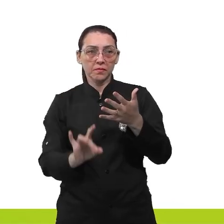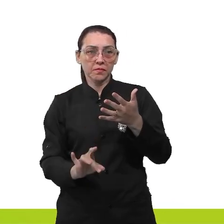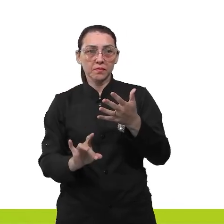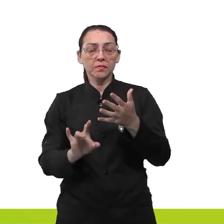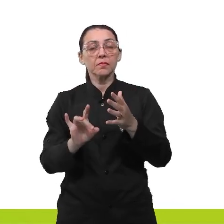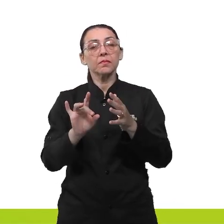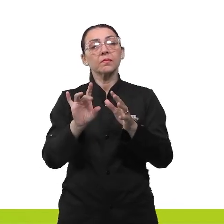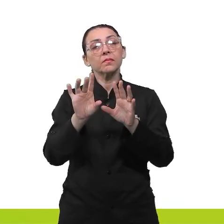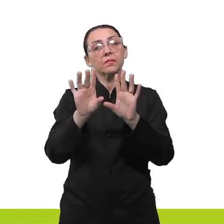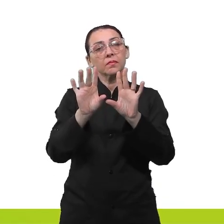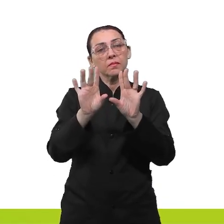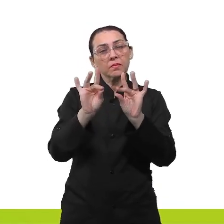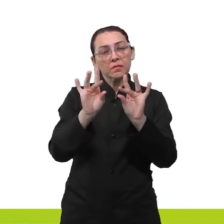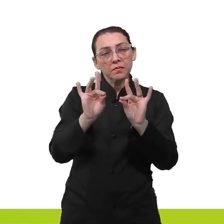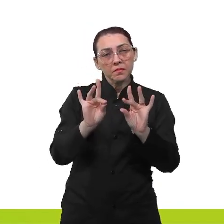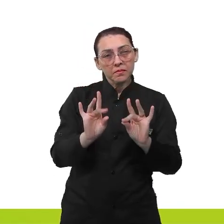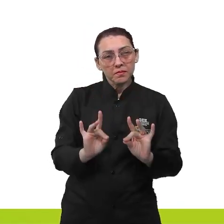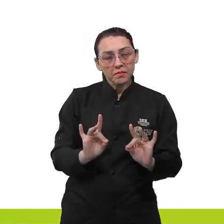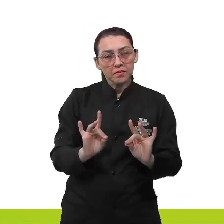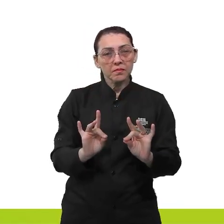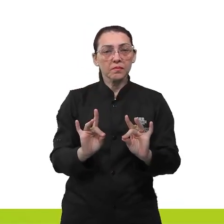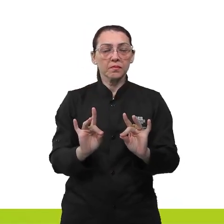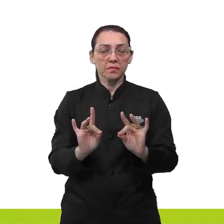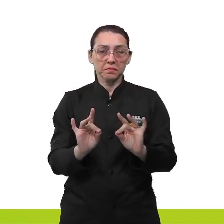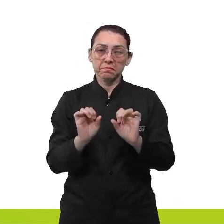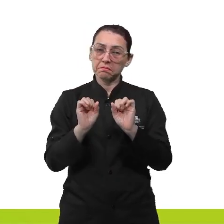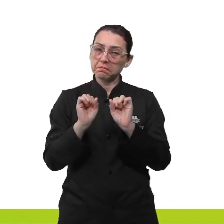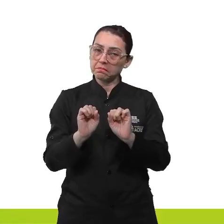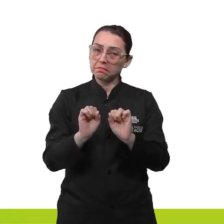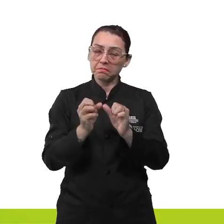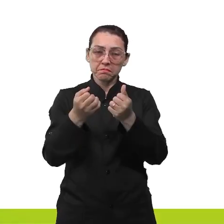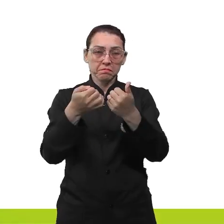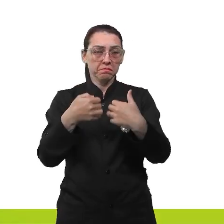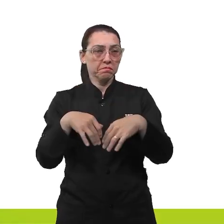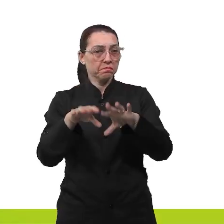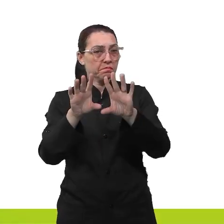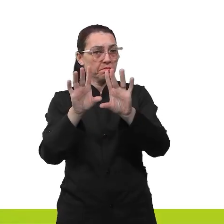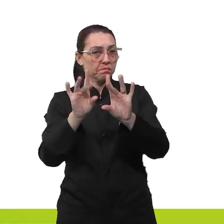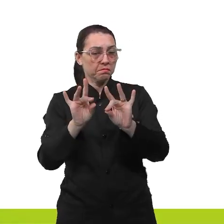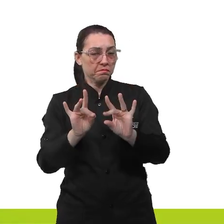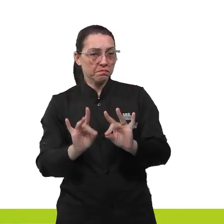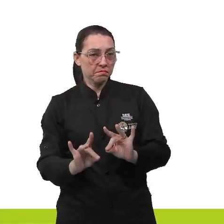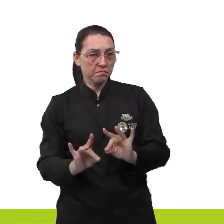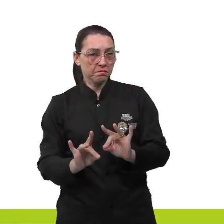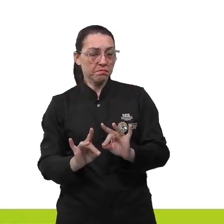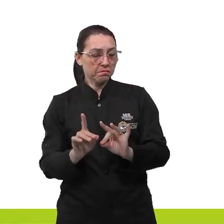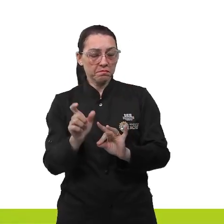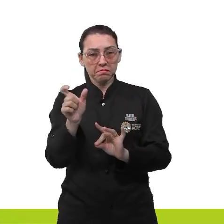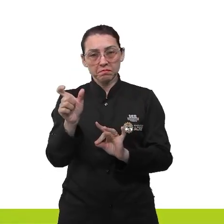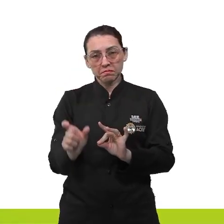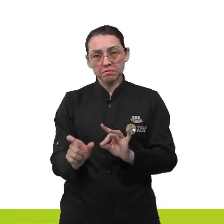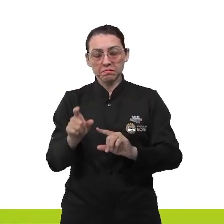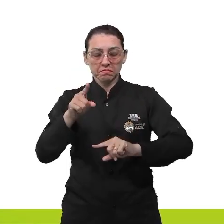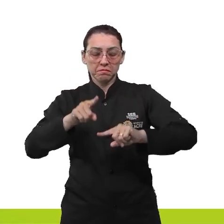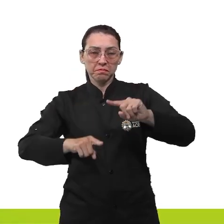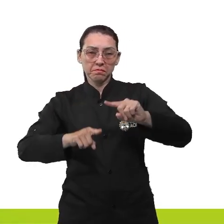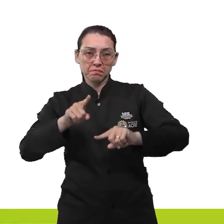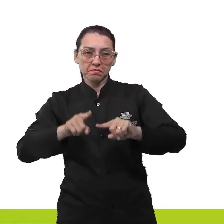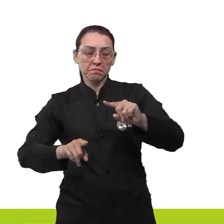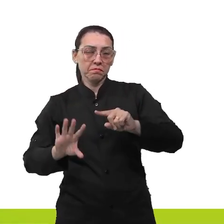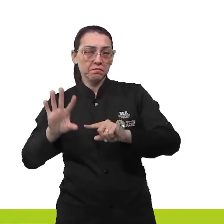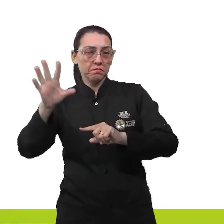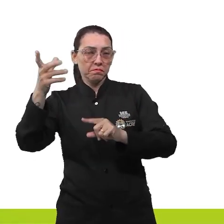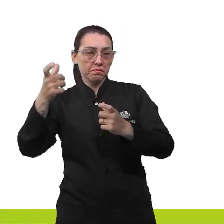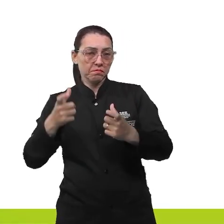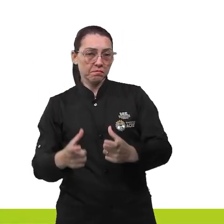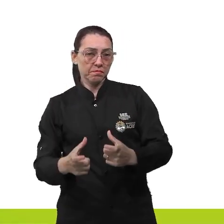textos descritivos, descrevem, pode descrever qualquer coisa, galera. Pode ser uma pessoa, um objeto, uma situação, um